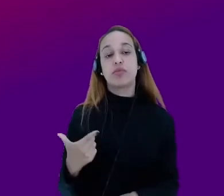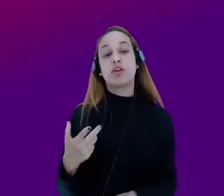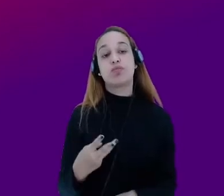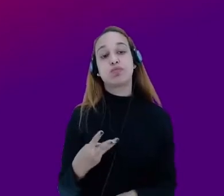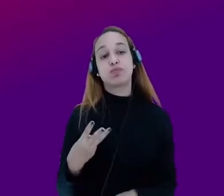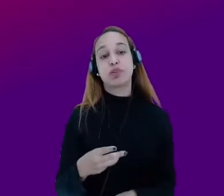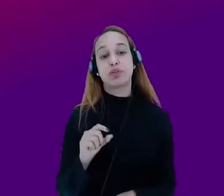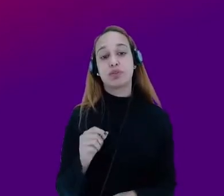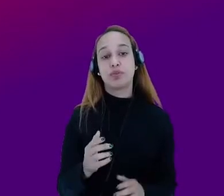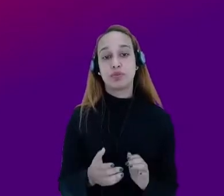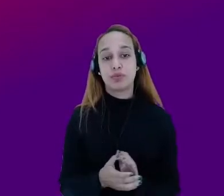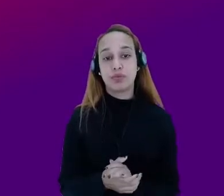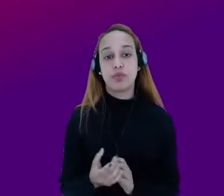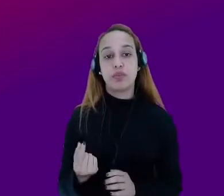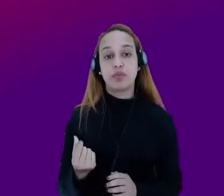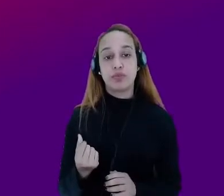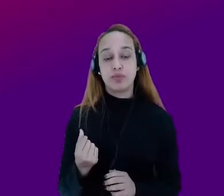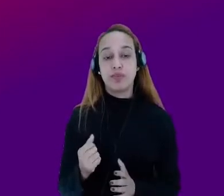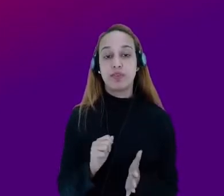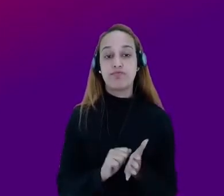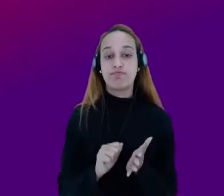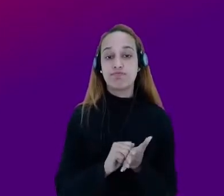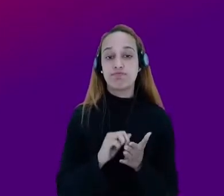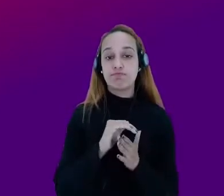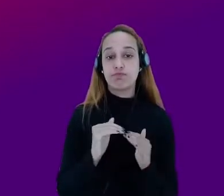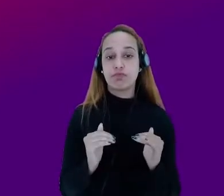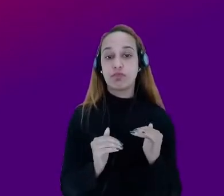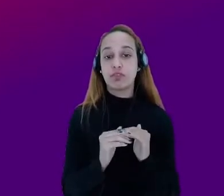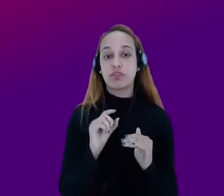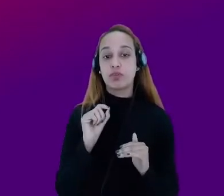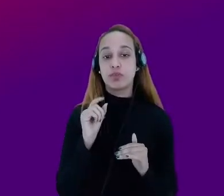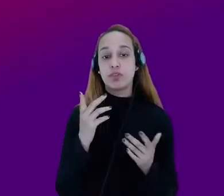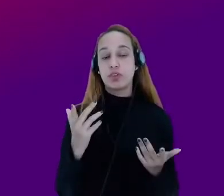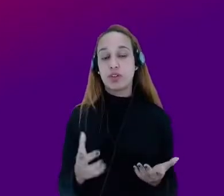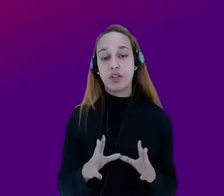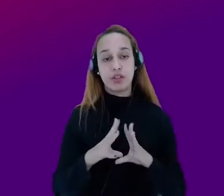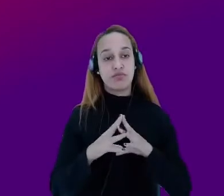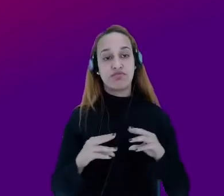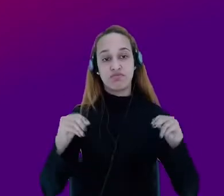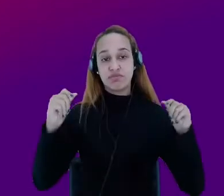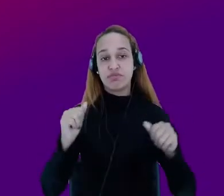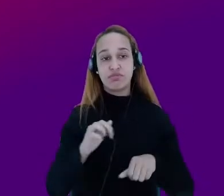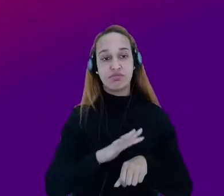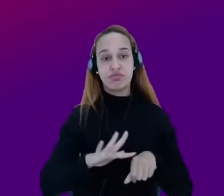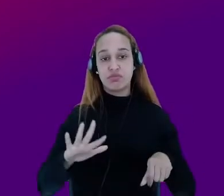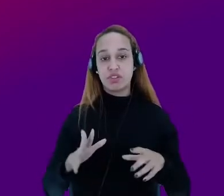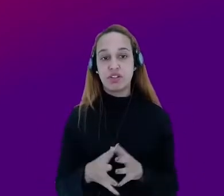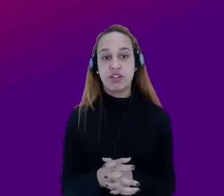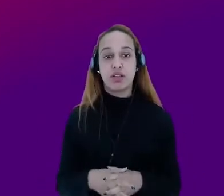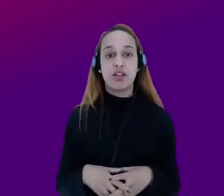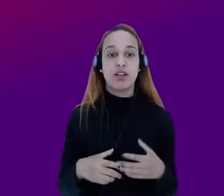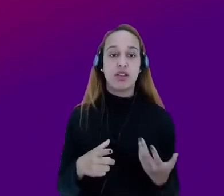preço e subscrição. Então, preços de subscrição manuais deixarão de existir. Então, machine learning, análise de dados,